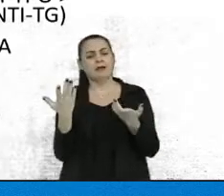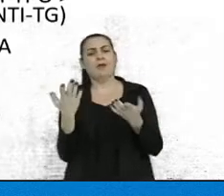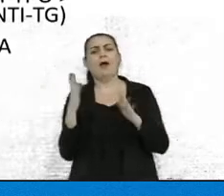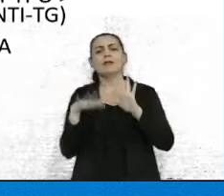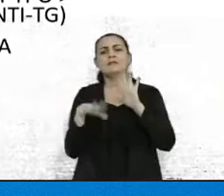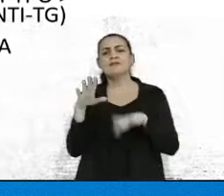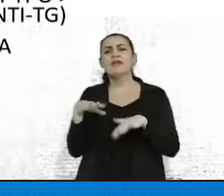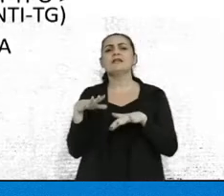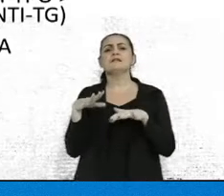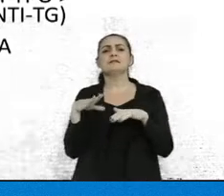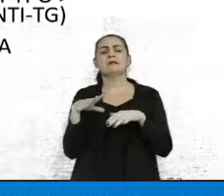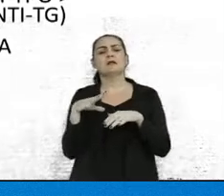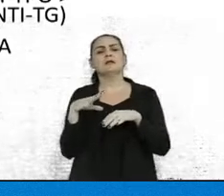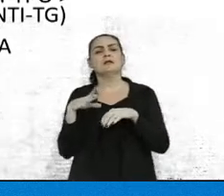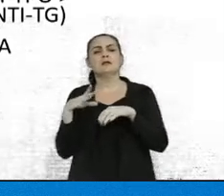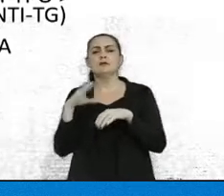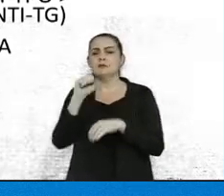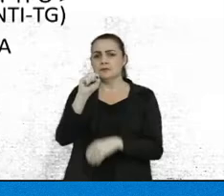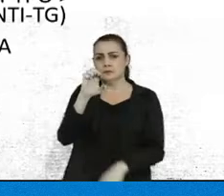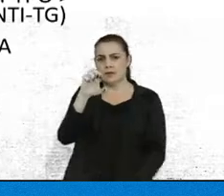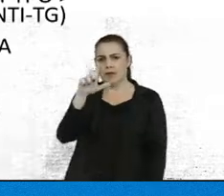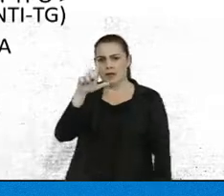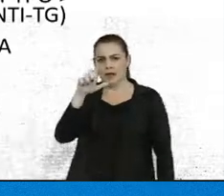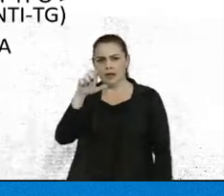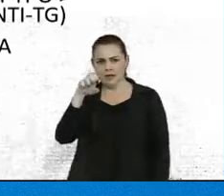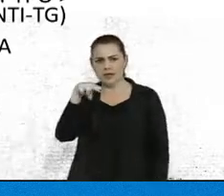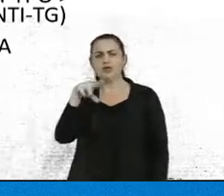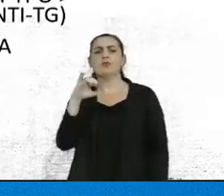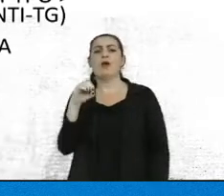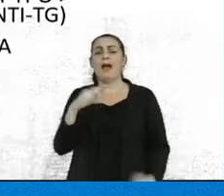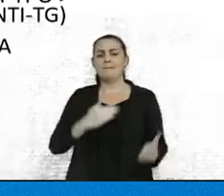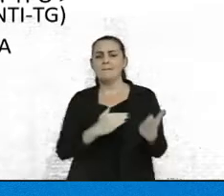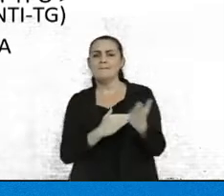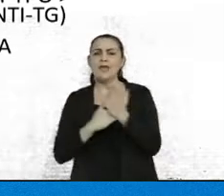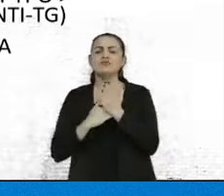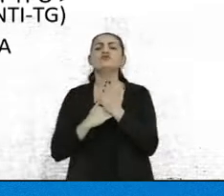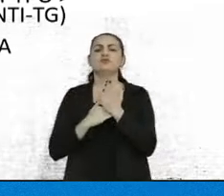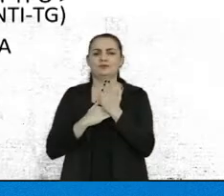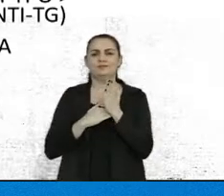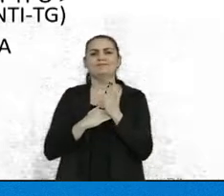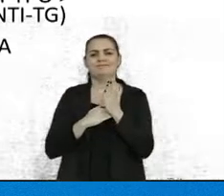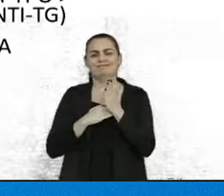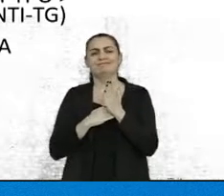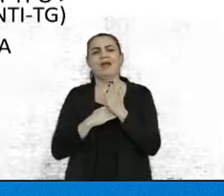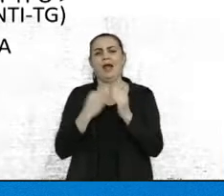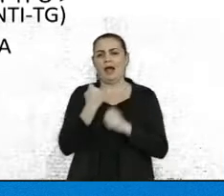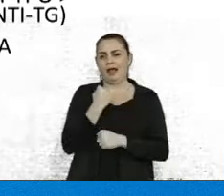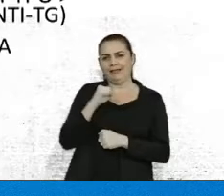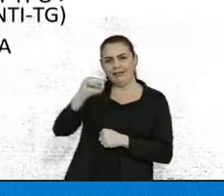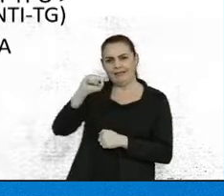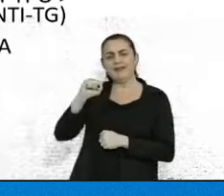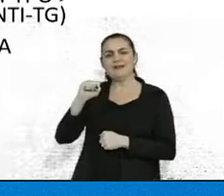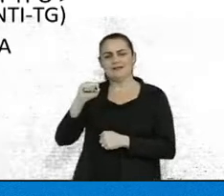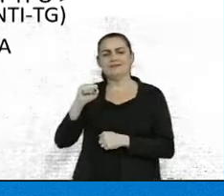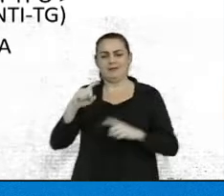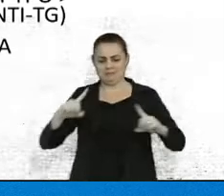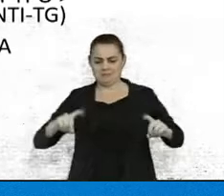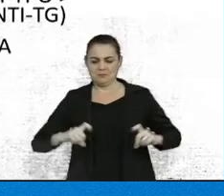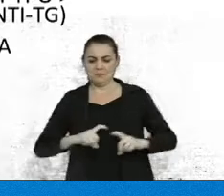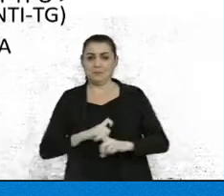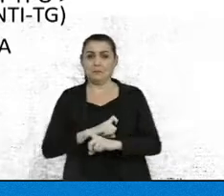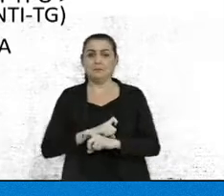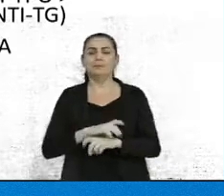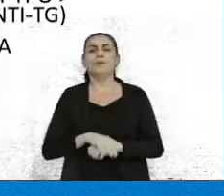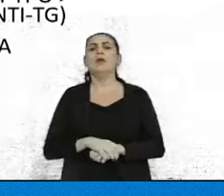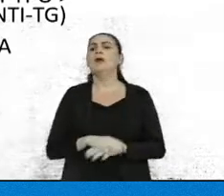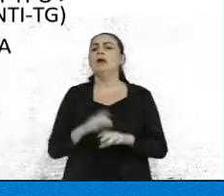tenha uma redução daqueles anticorpos, da antiperoxidase e antitireoglobulina. Selênio é muito presente nas castanhas que